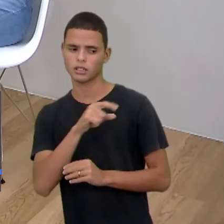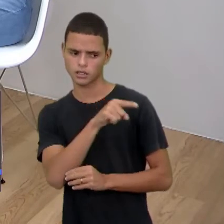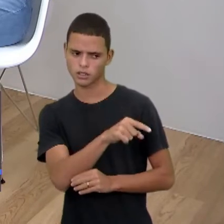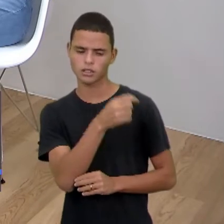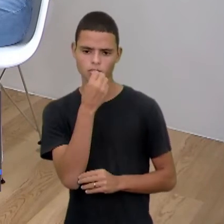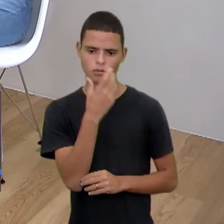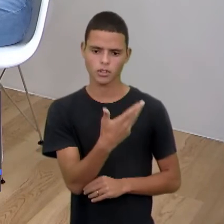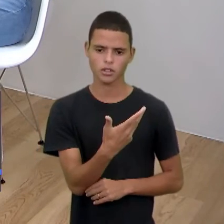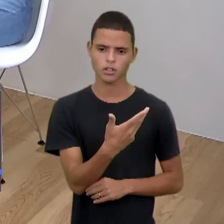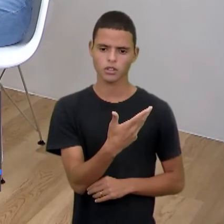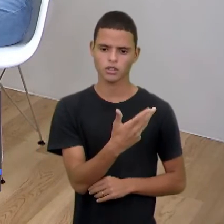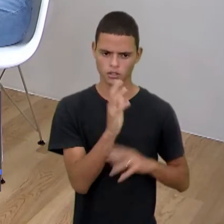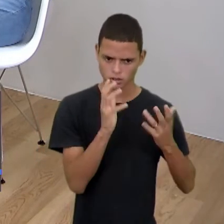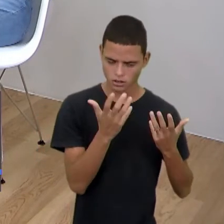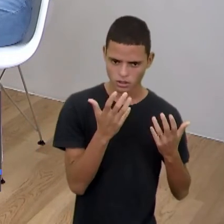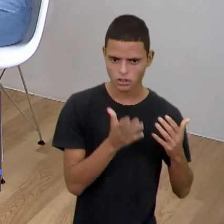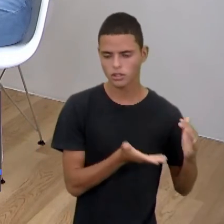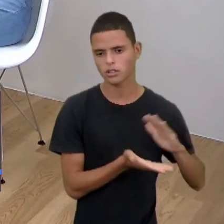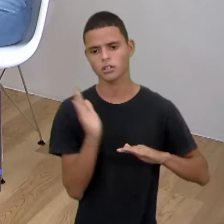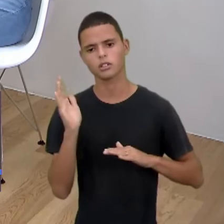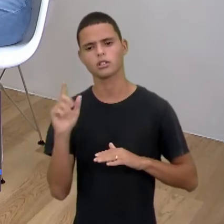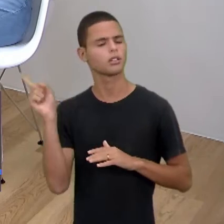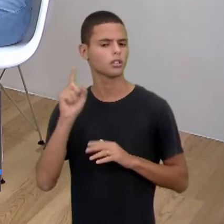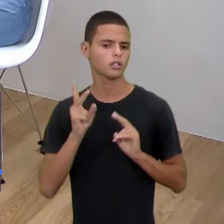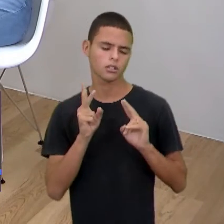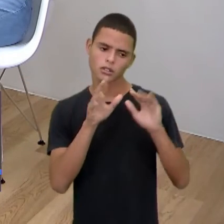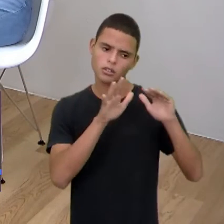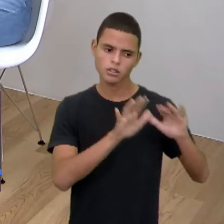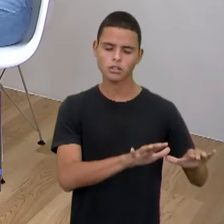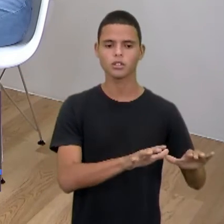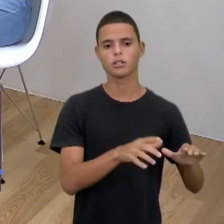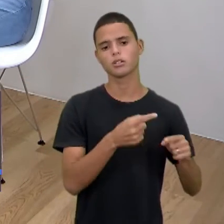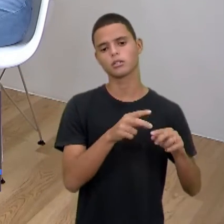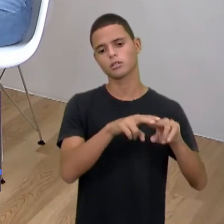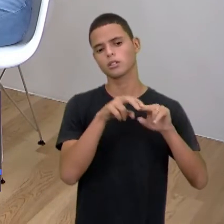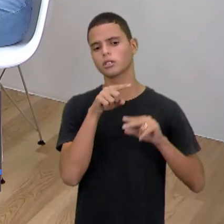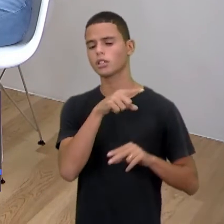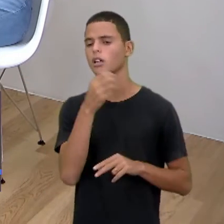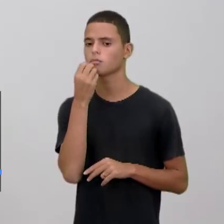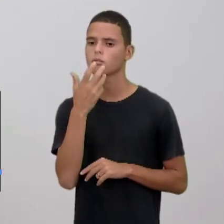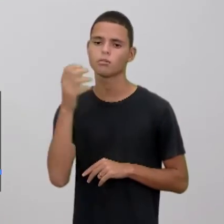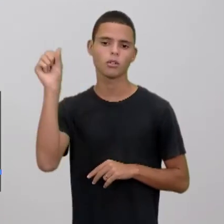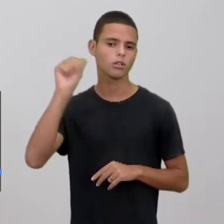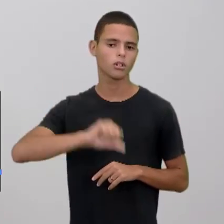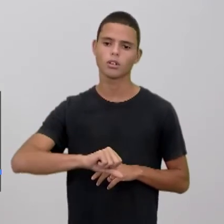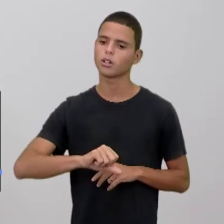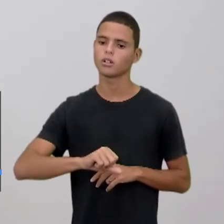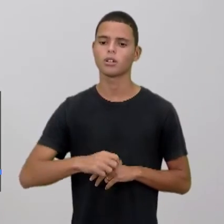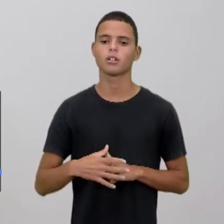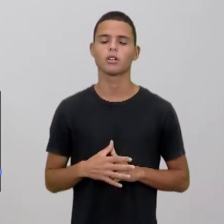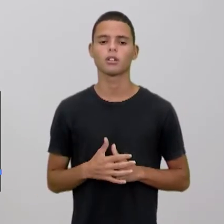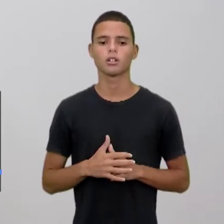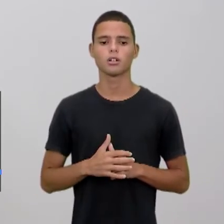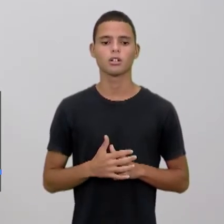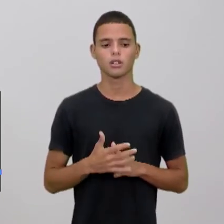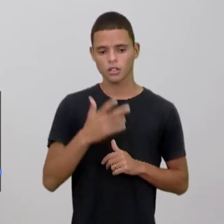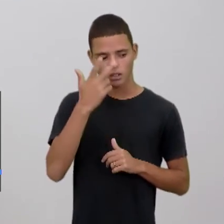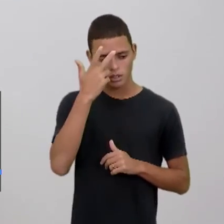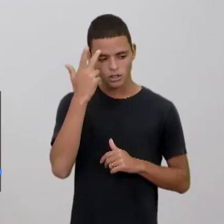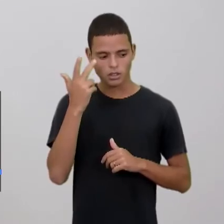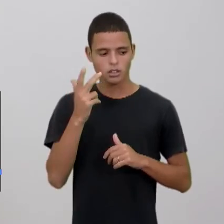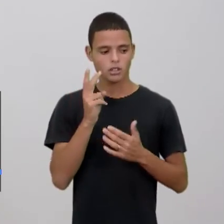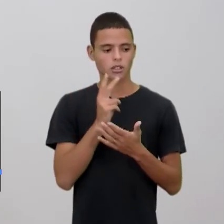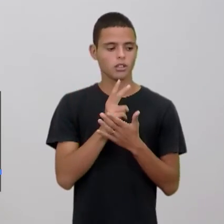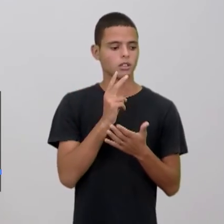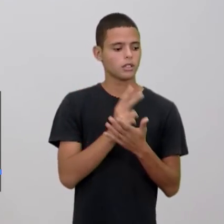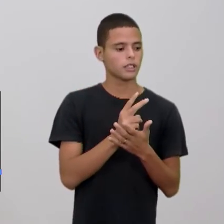Você até tinha comentado em off, aqui um pouquinho antes da aula começar. Nossa, os refugiados sempre vêm,